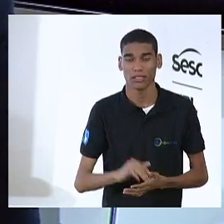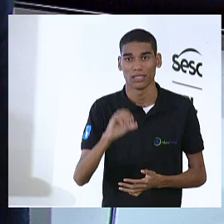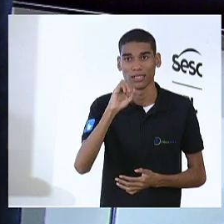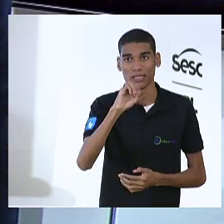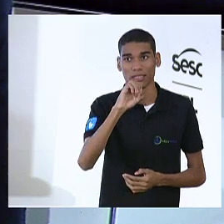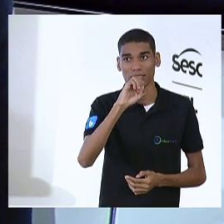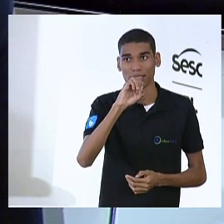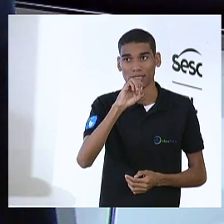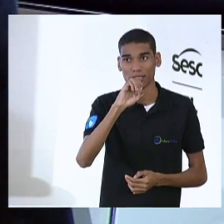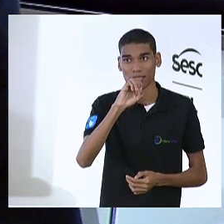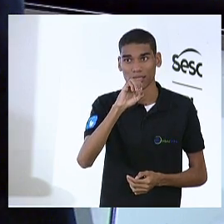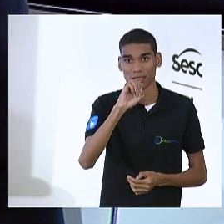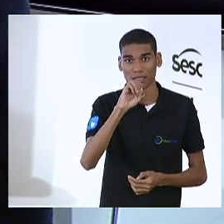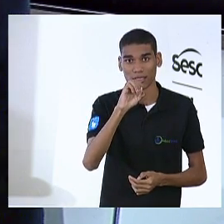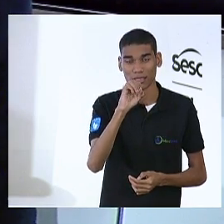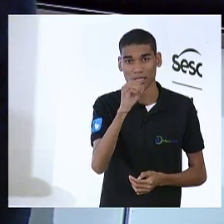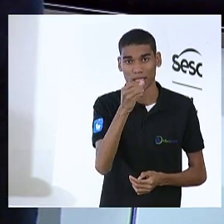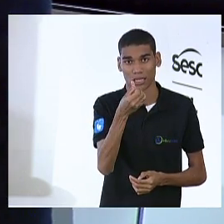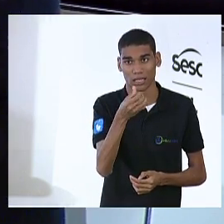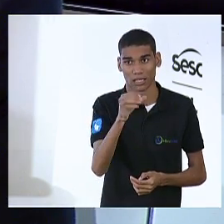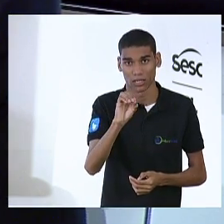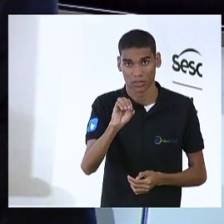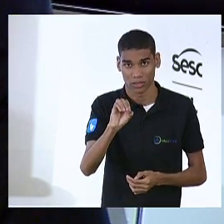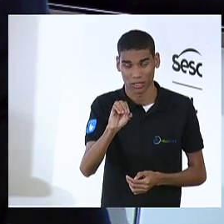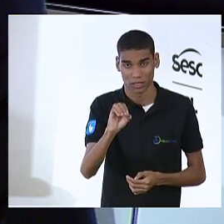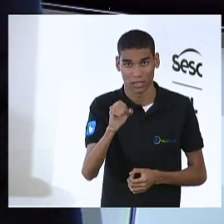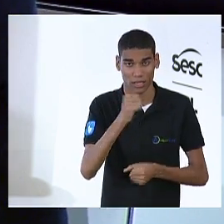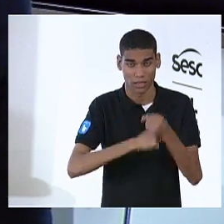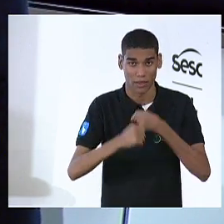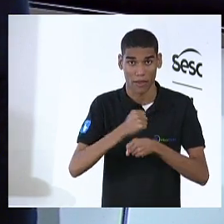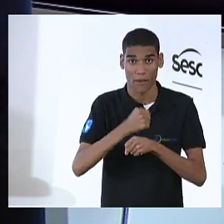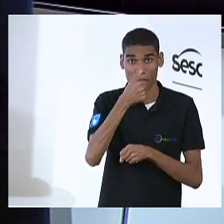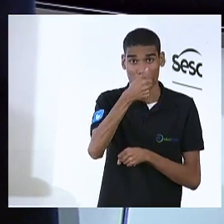0,60 em 1960. Vocês sabem quanto é hoje?